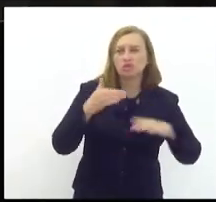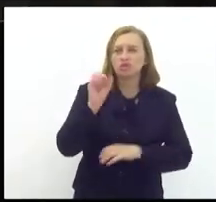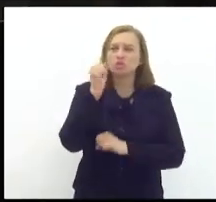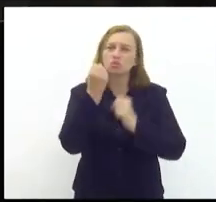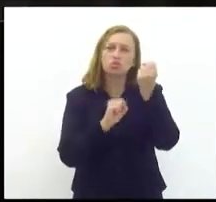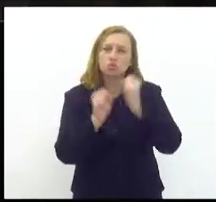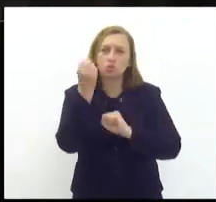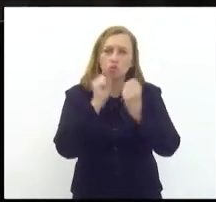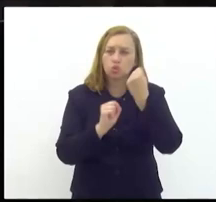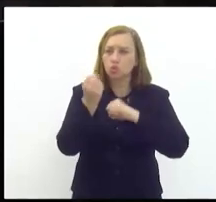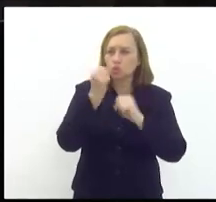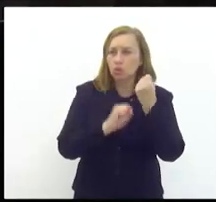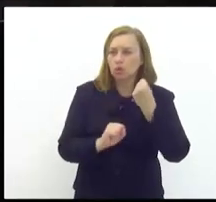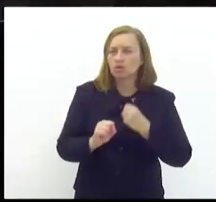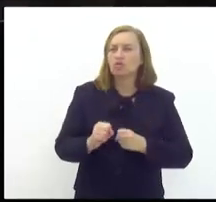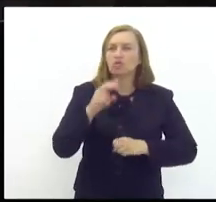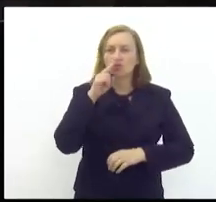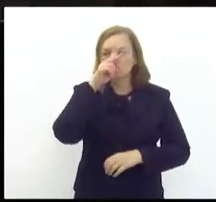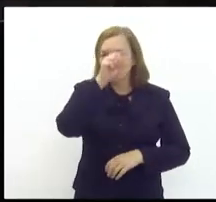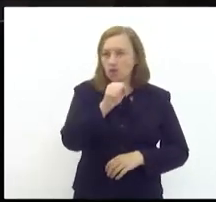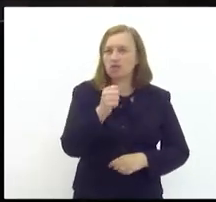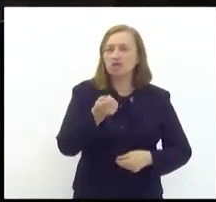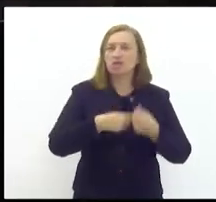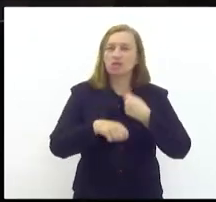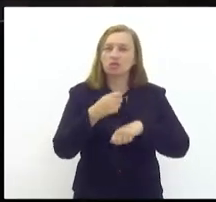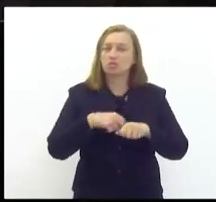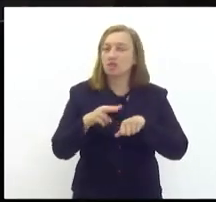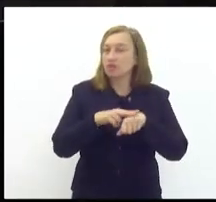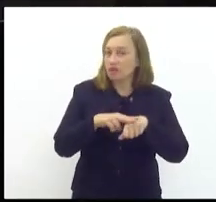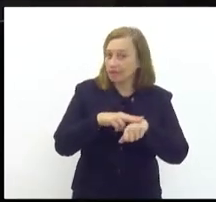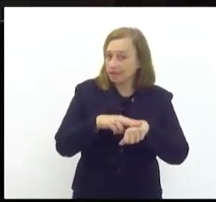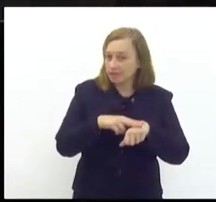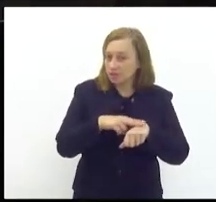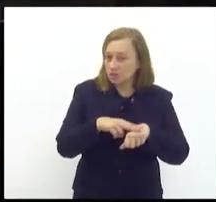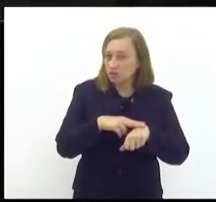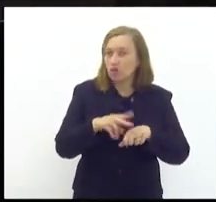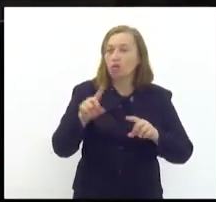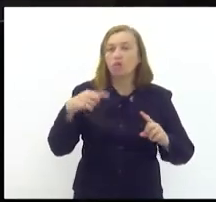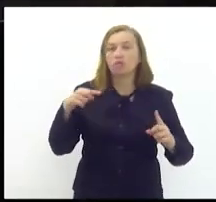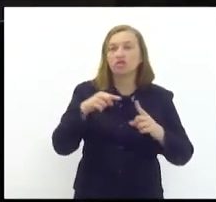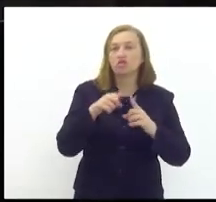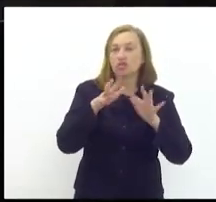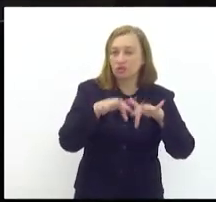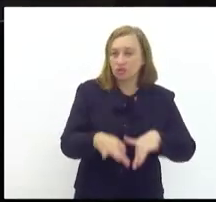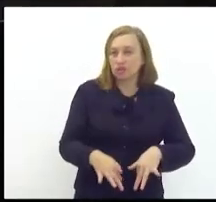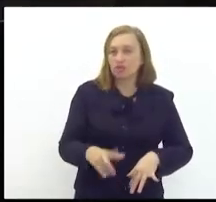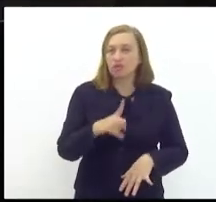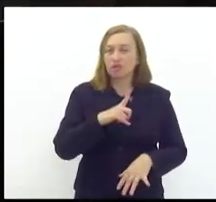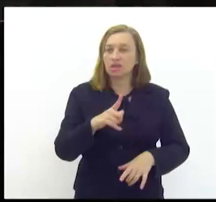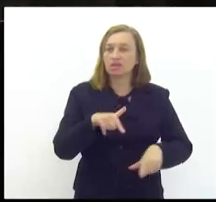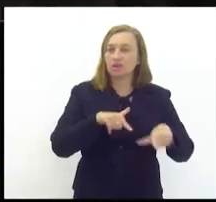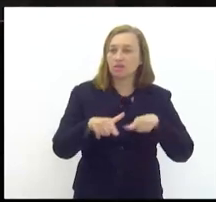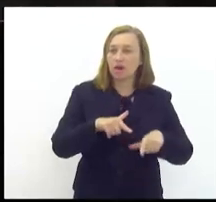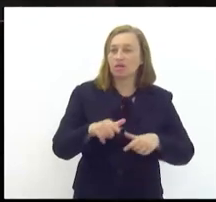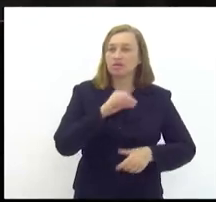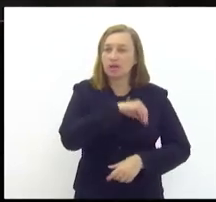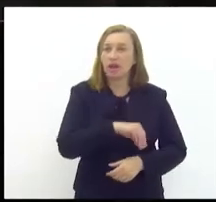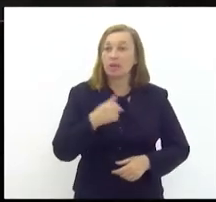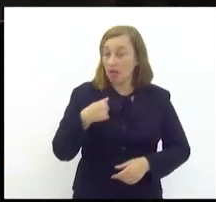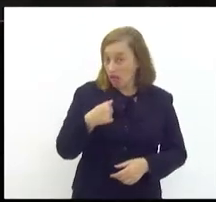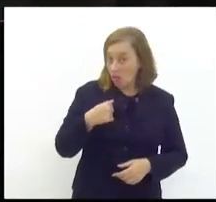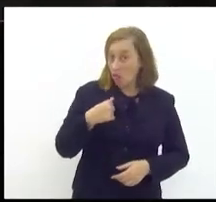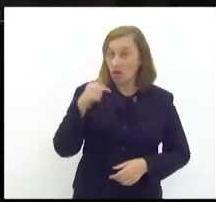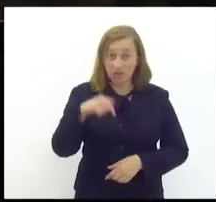industriais com fortalecimento da economia verde que tenham como objetivo final gerar emprego renda eu inclusive